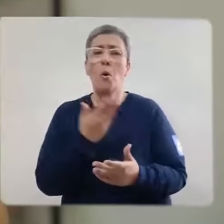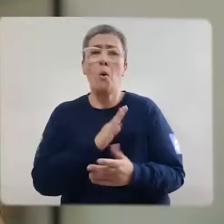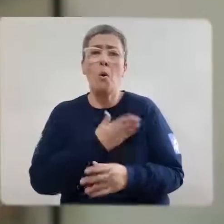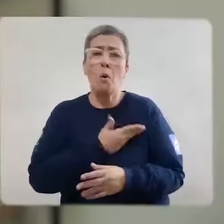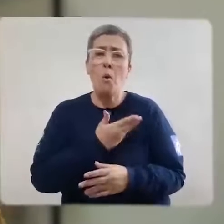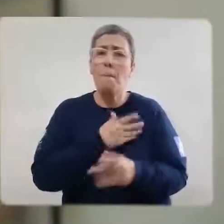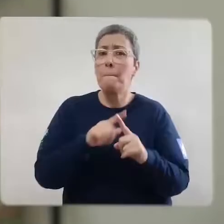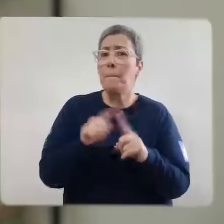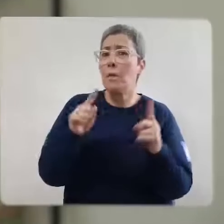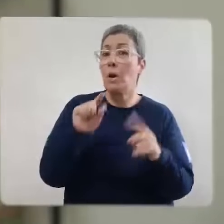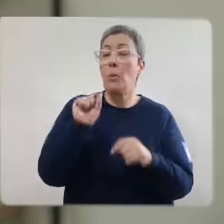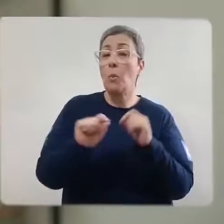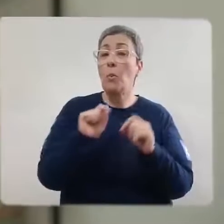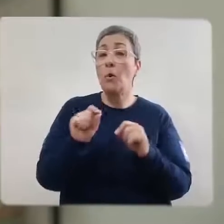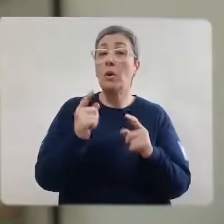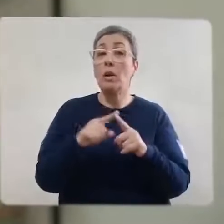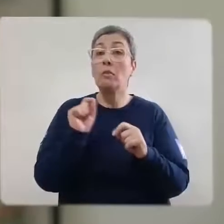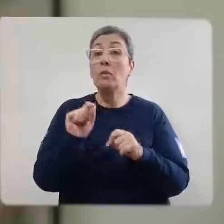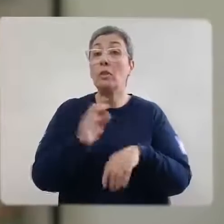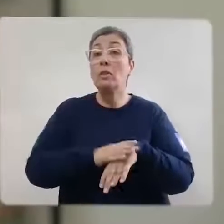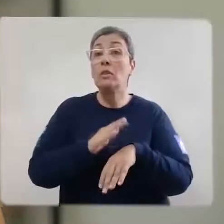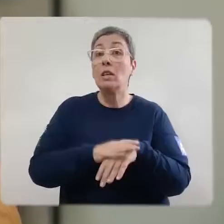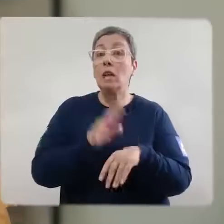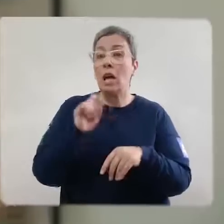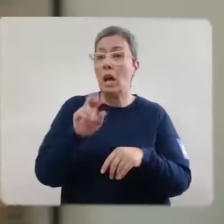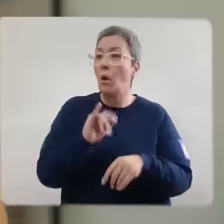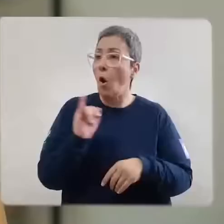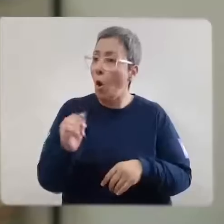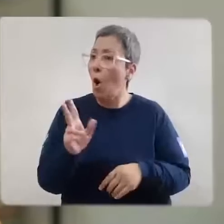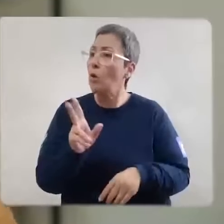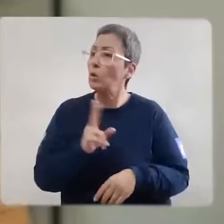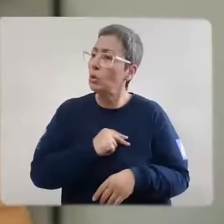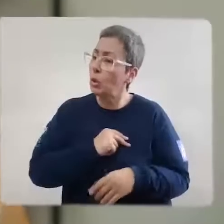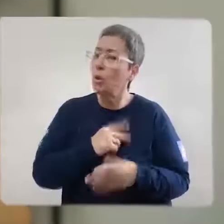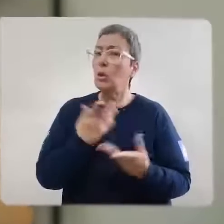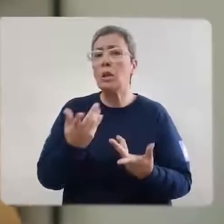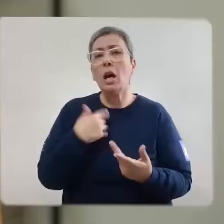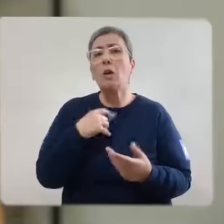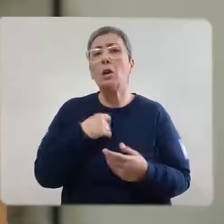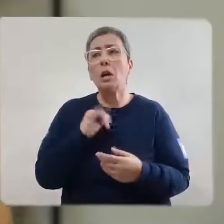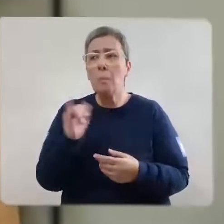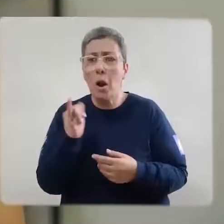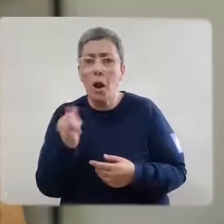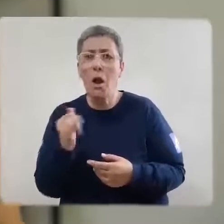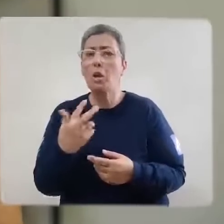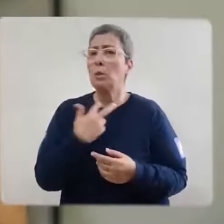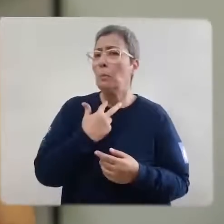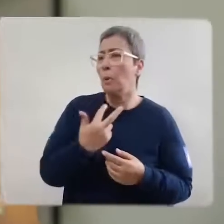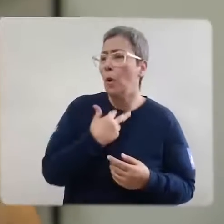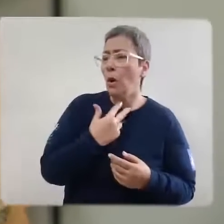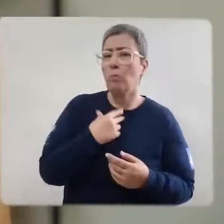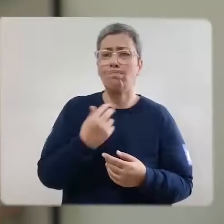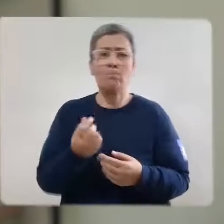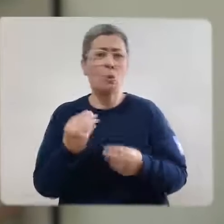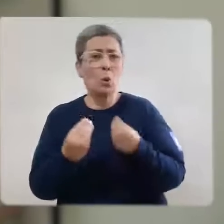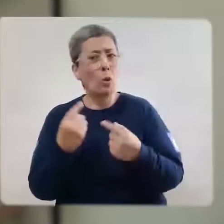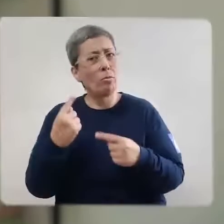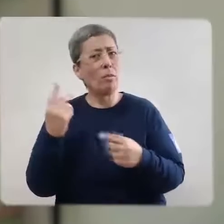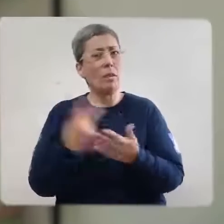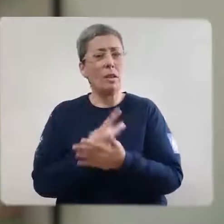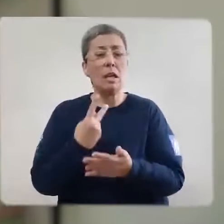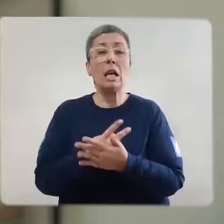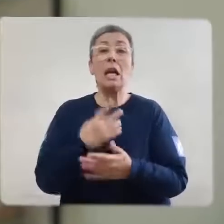né? Mas quando ele faz isso, você faz o quê? Aí você diz, nossa, eu chamo a atenção dele, não pode, não é assim que